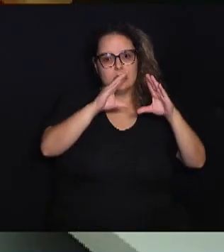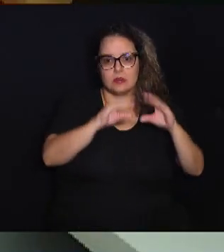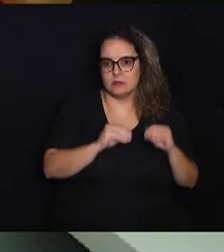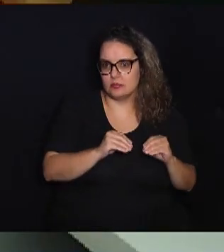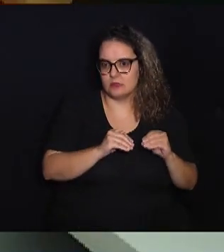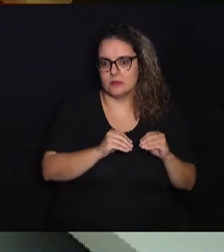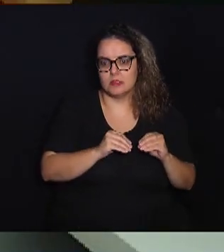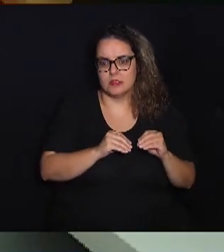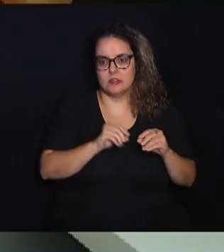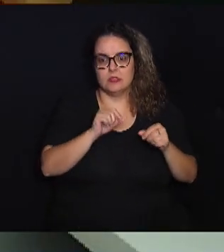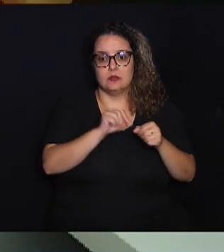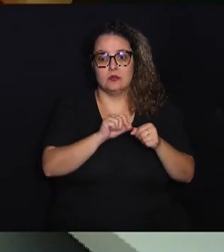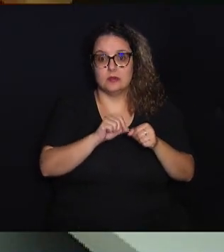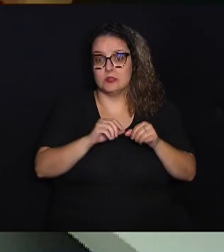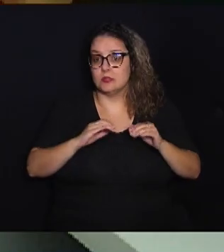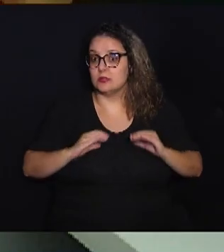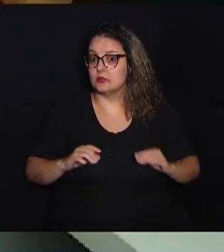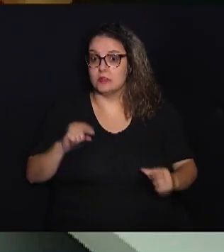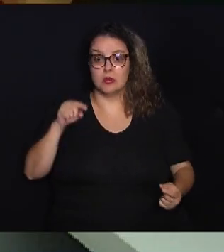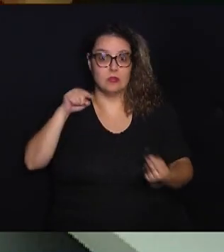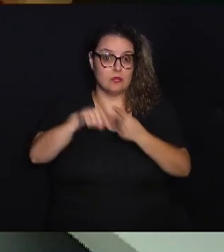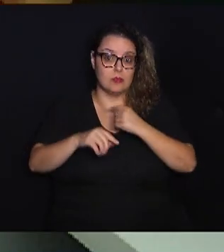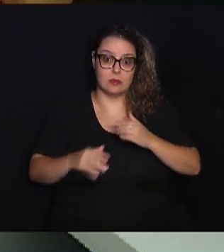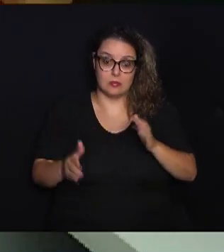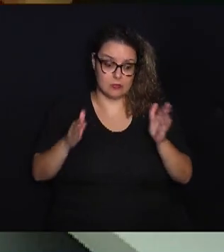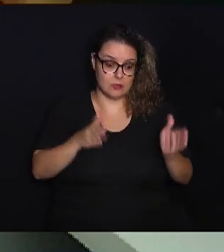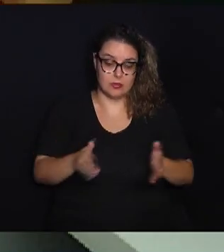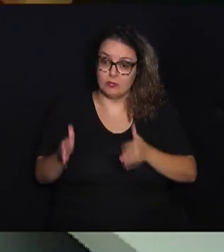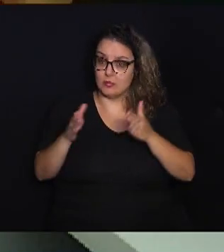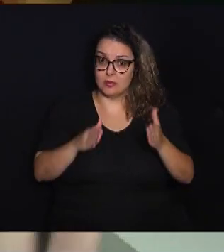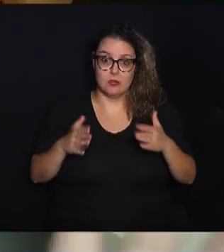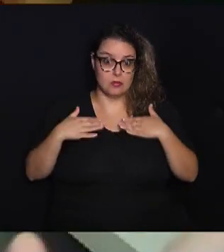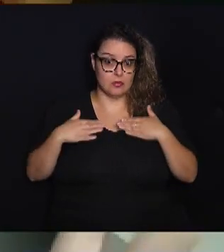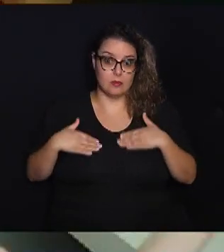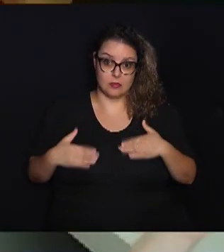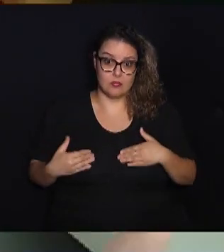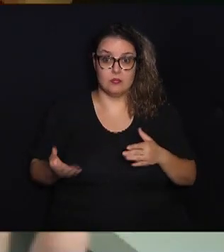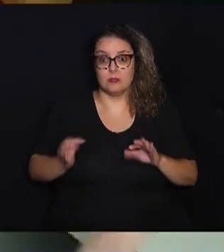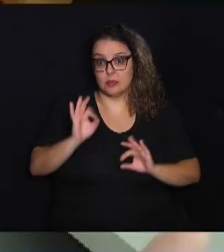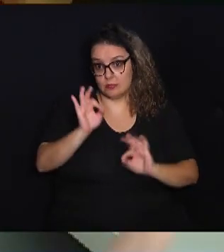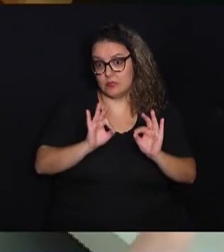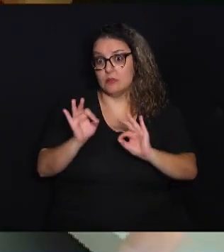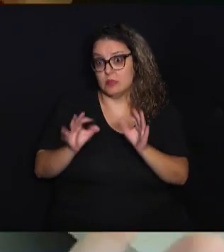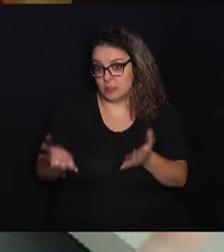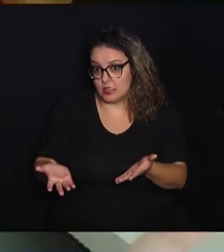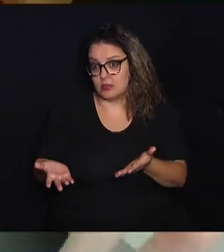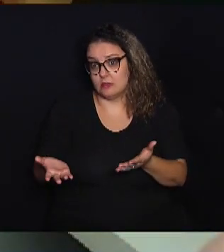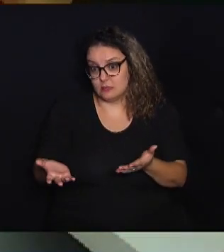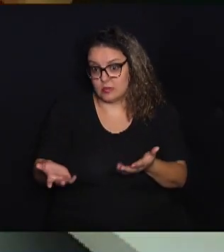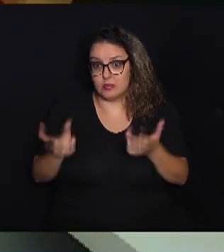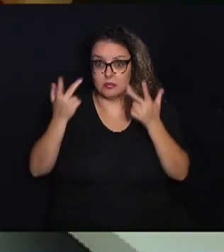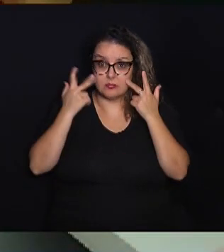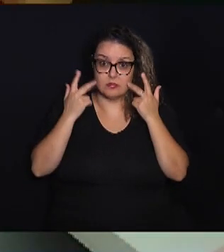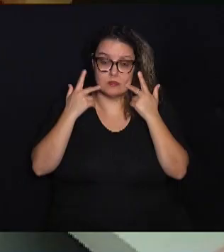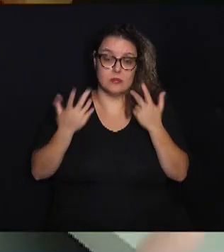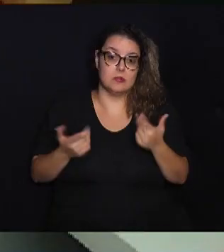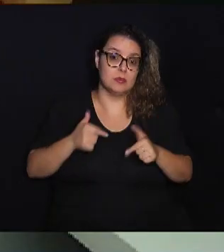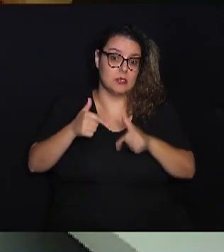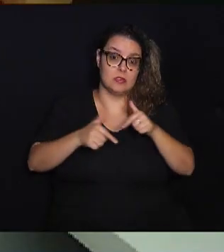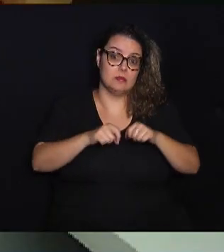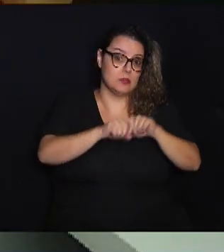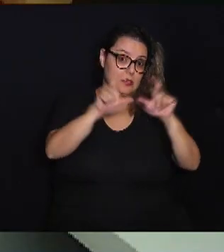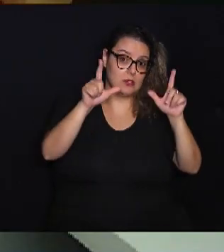tá fazendo um comportamento que é contraprodutivo ao que o corpo foi desenhado, vamos dizer assim, pela natureza. O corpo foi desenhado para trabalhar de